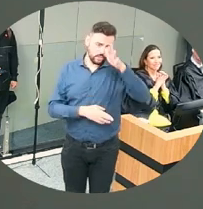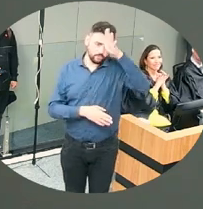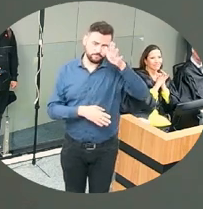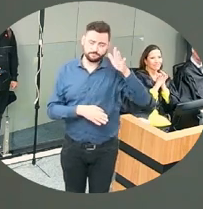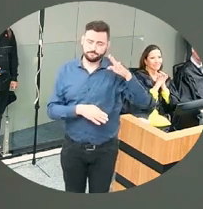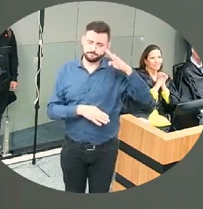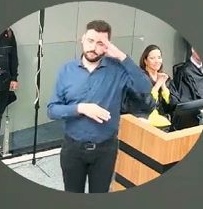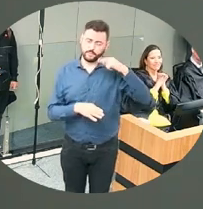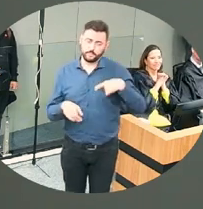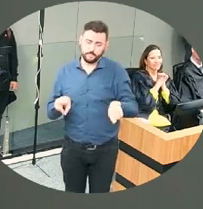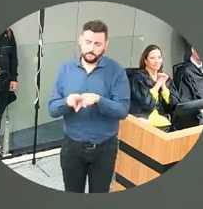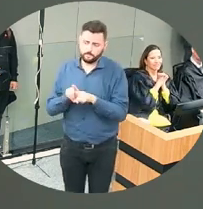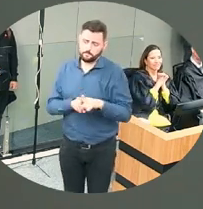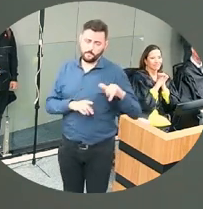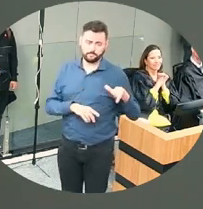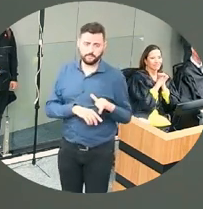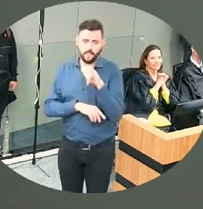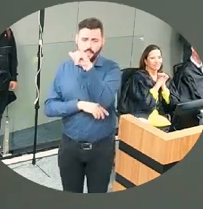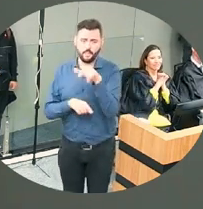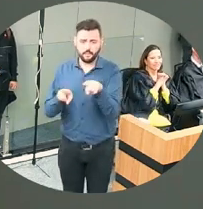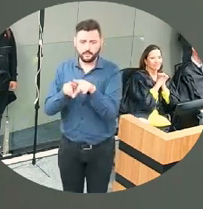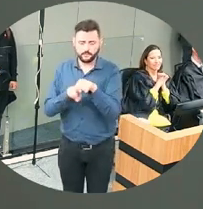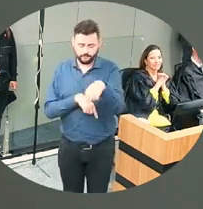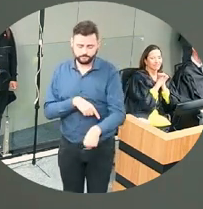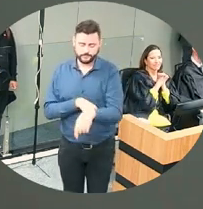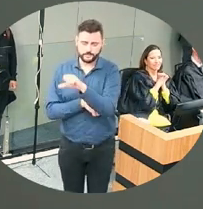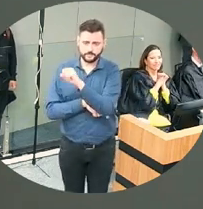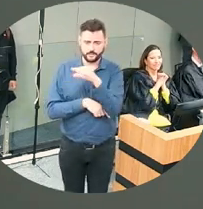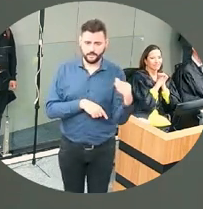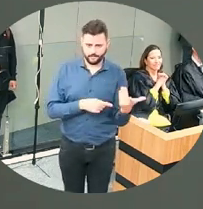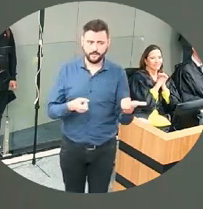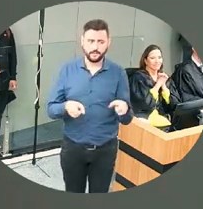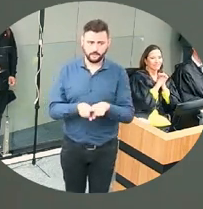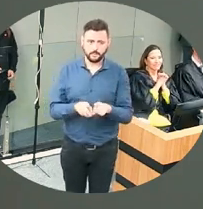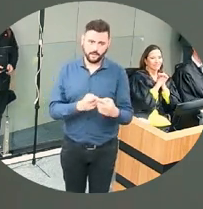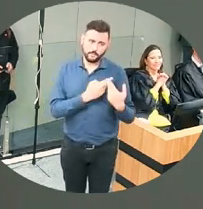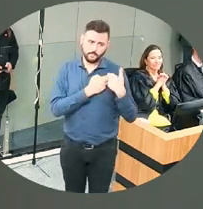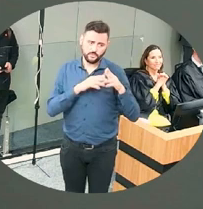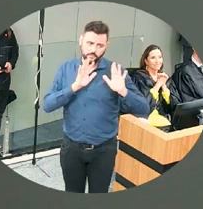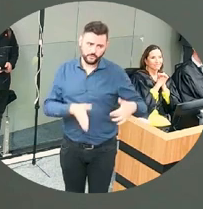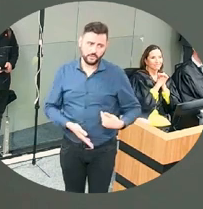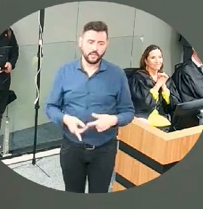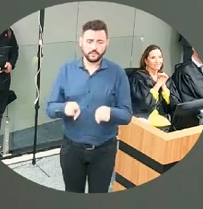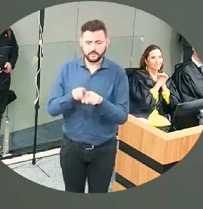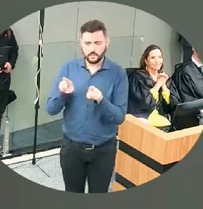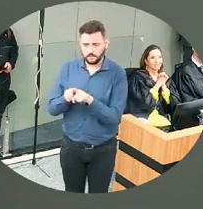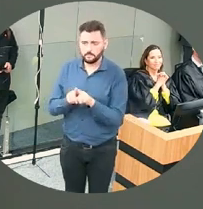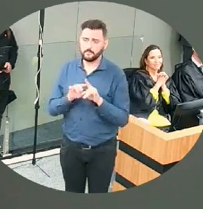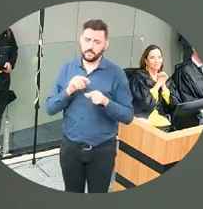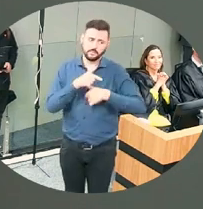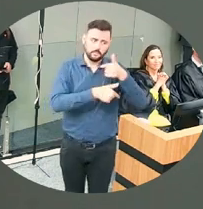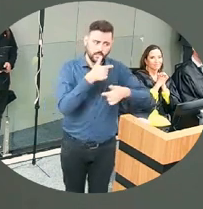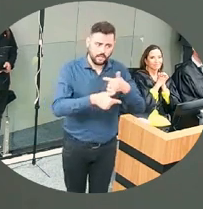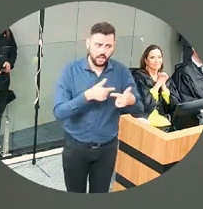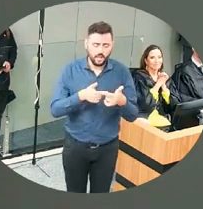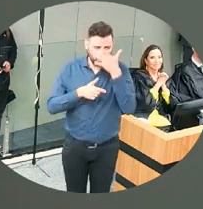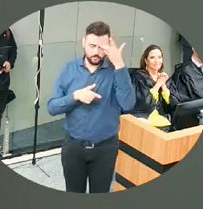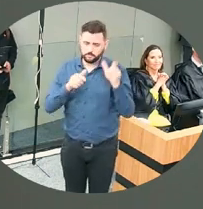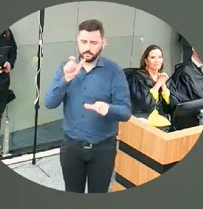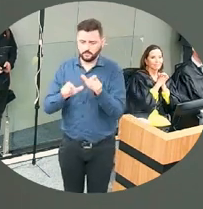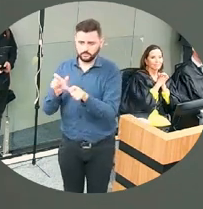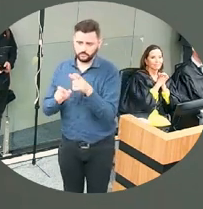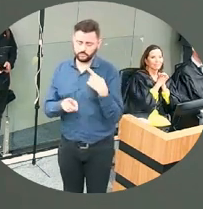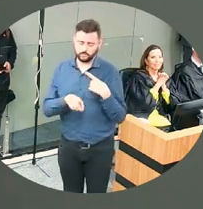Coronel Aviador Jaques da Silva Vale senhor juiz gestor de estratégia e metas do Tribunal Regional do Trabalho de Santa